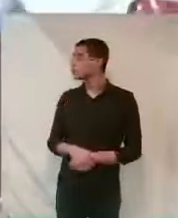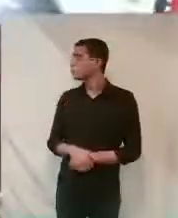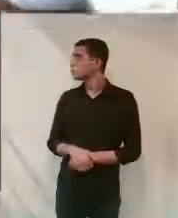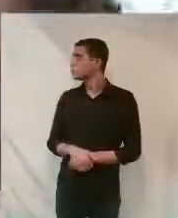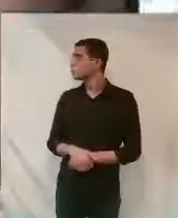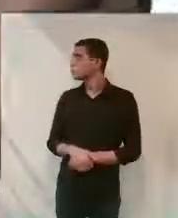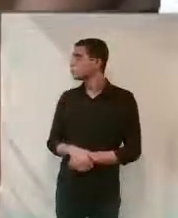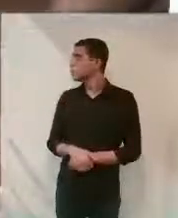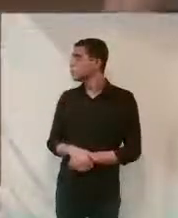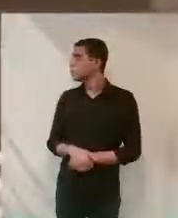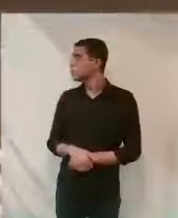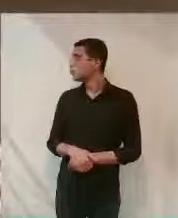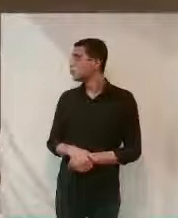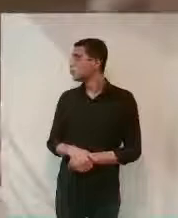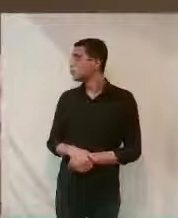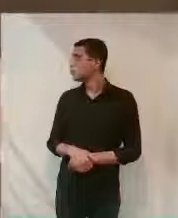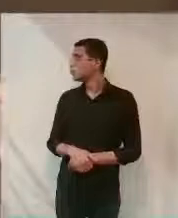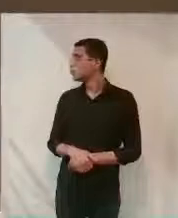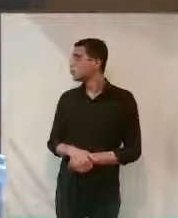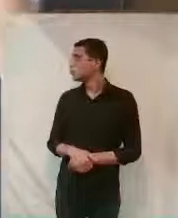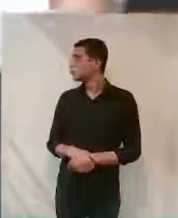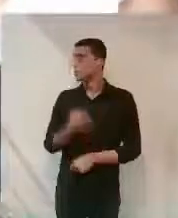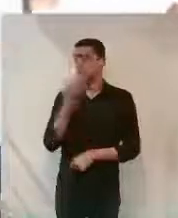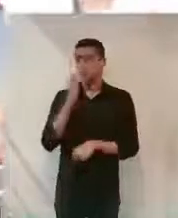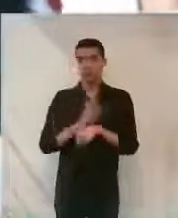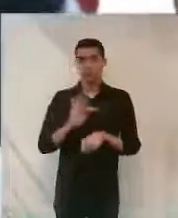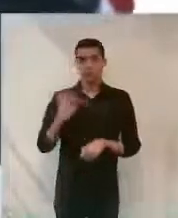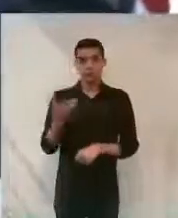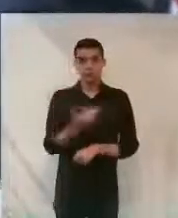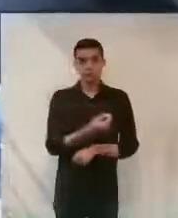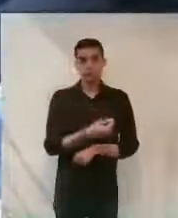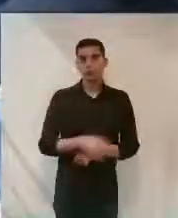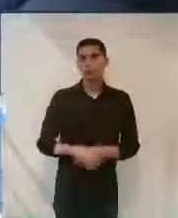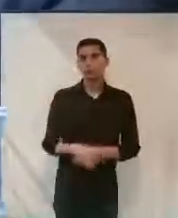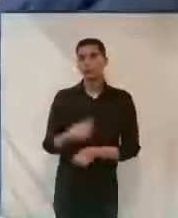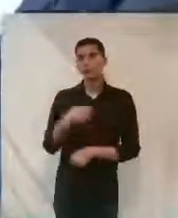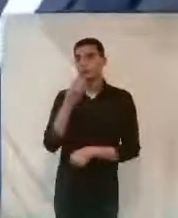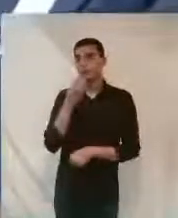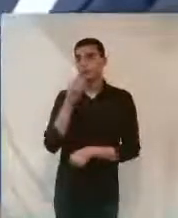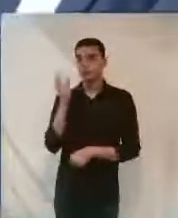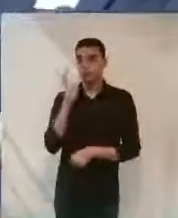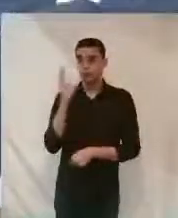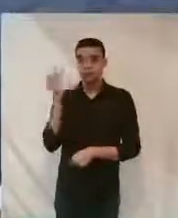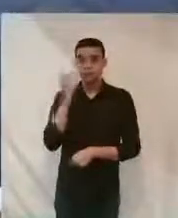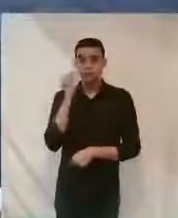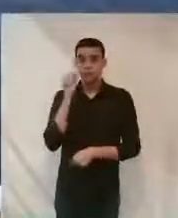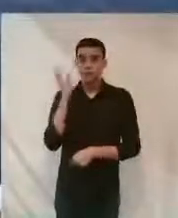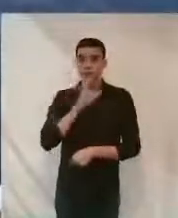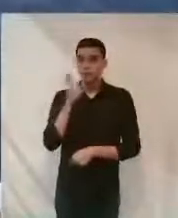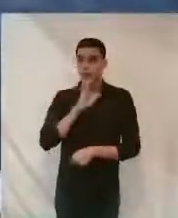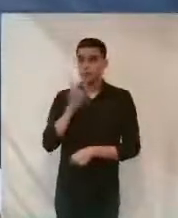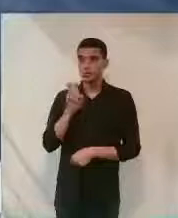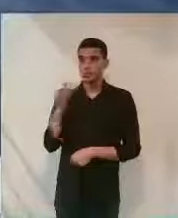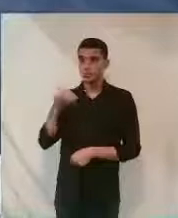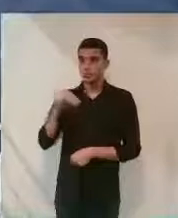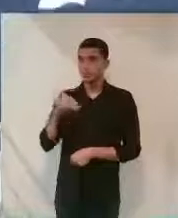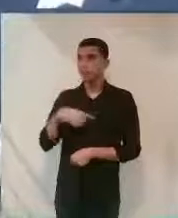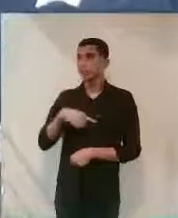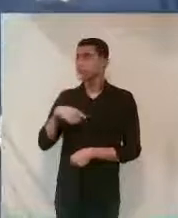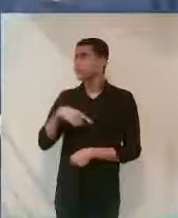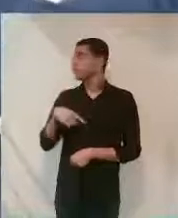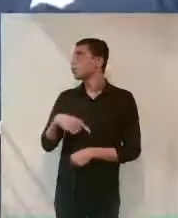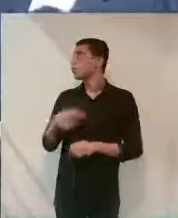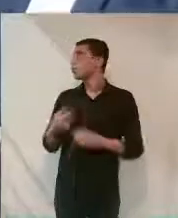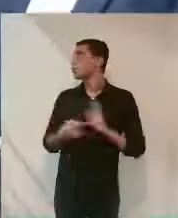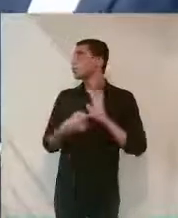é sua. Muito boa tarde a todos. Vou tentar correr aqui com 5 minutos. Eu tenho uma apresentação formal